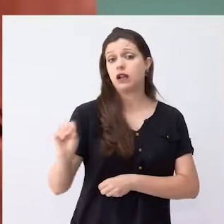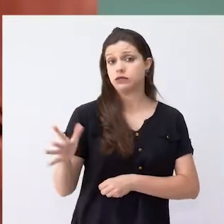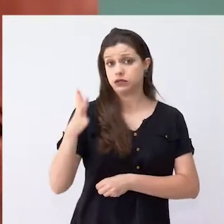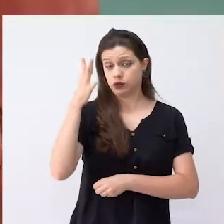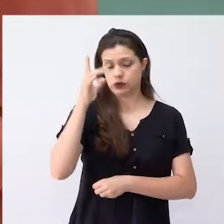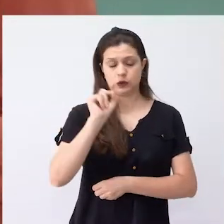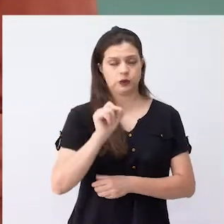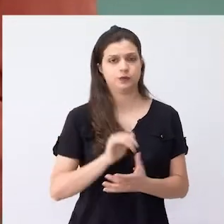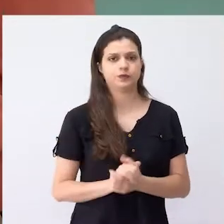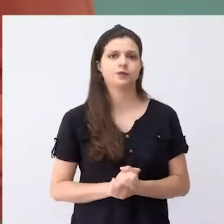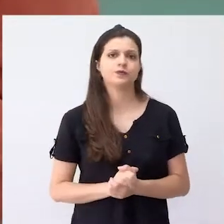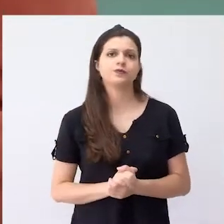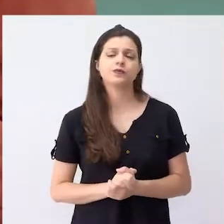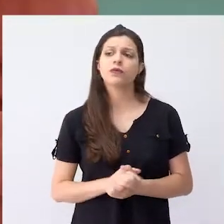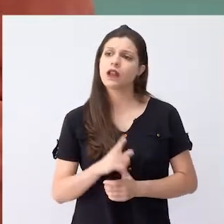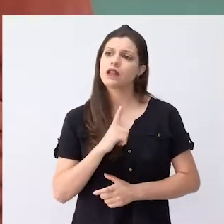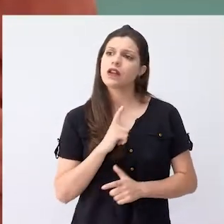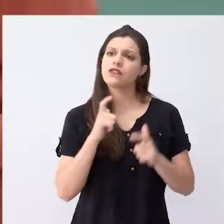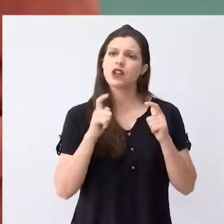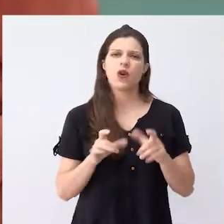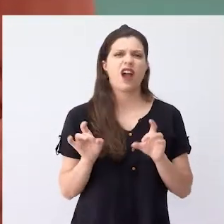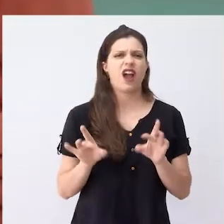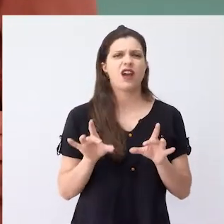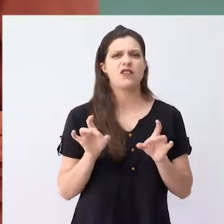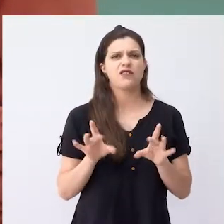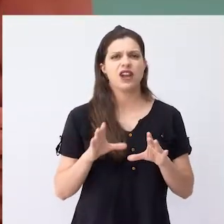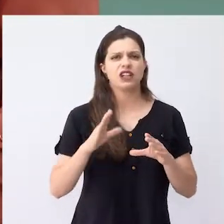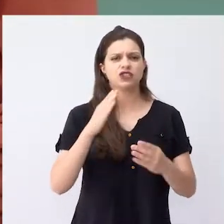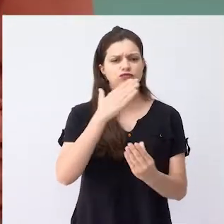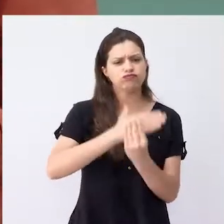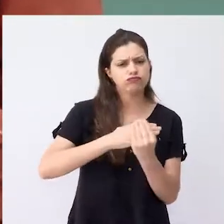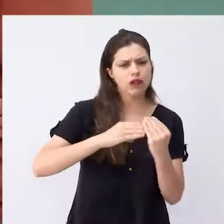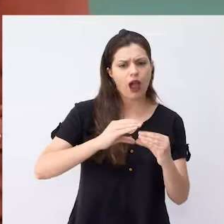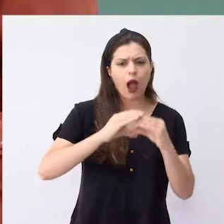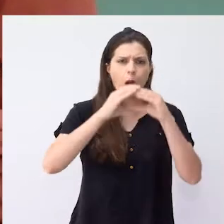Dourados. Um determinado local que vende